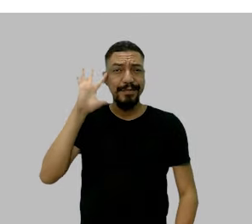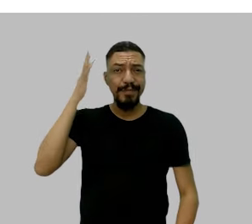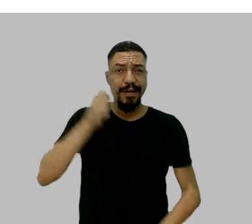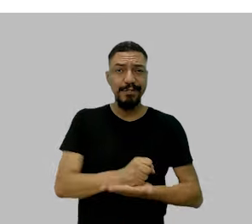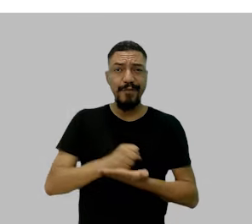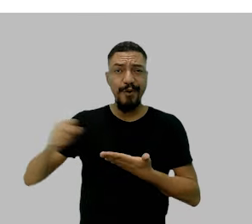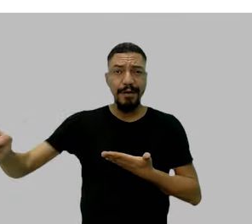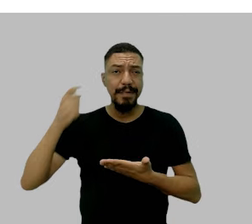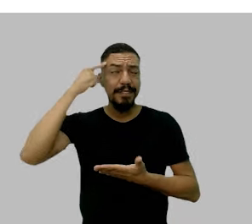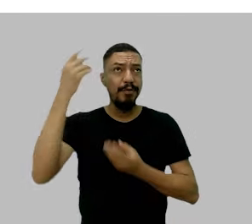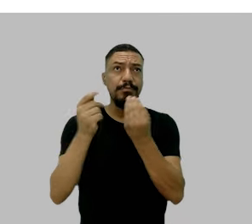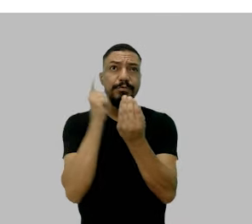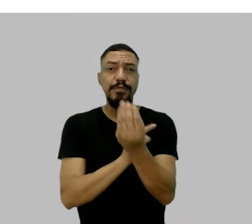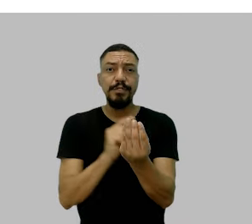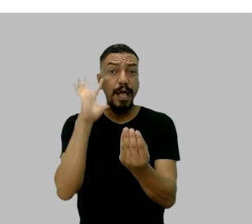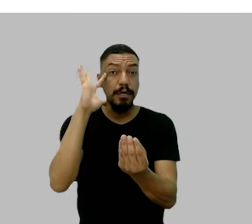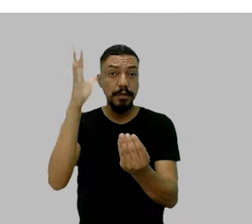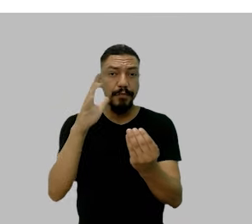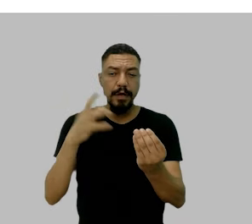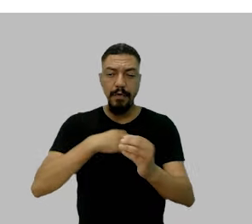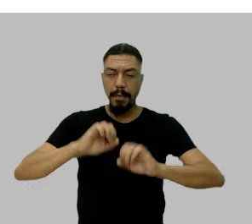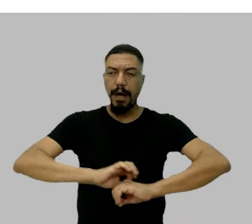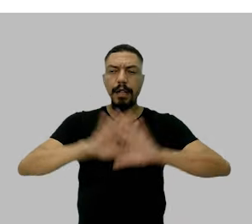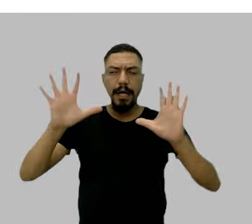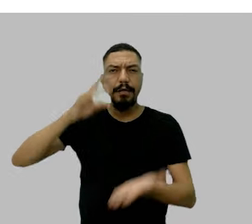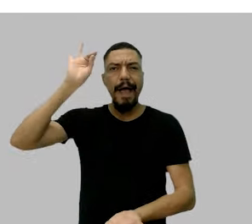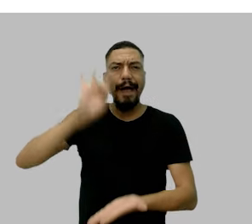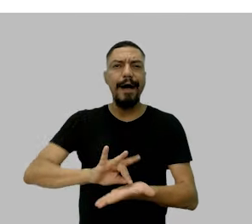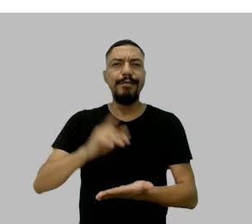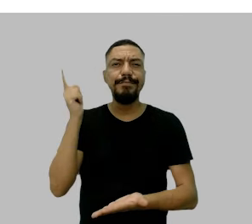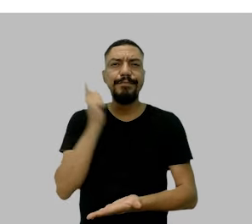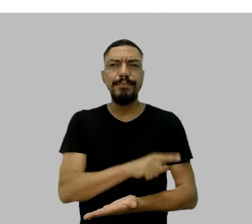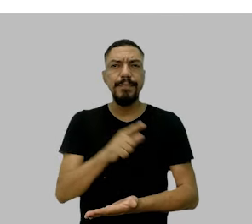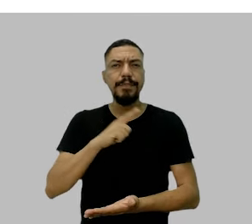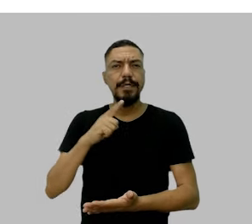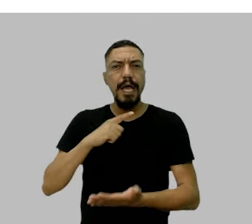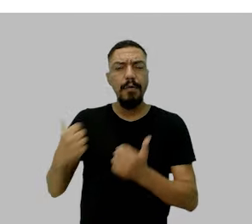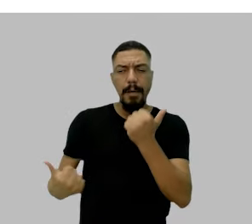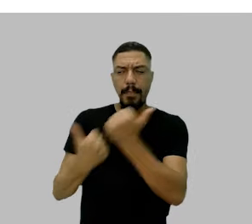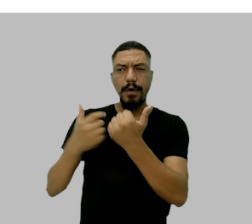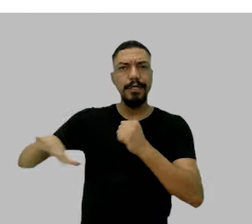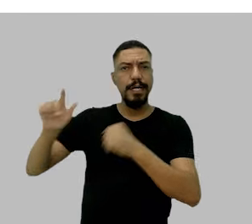numa forma que isso fique transparente, porque aí você também tem o aval da gestão